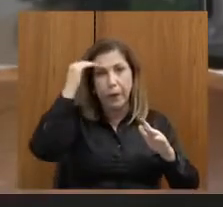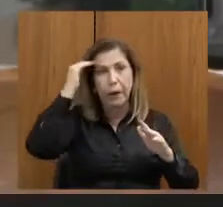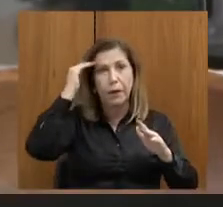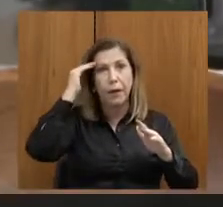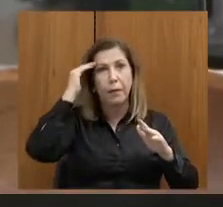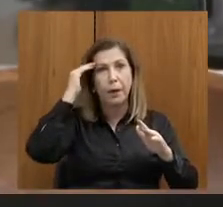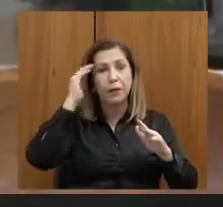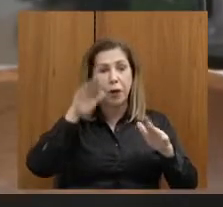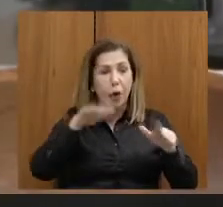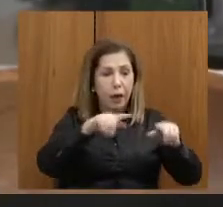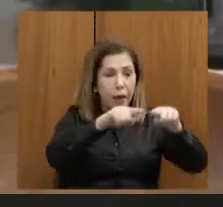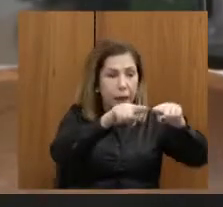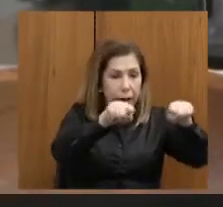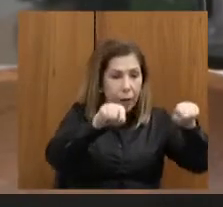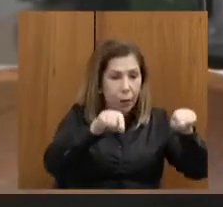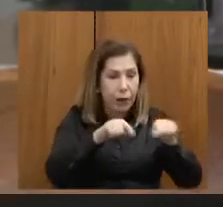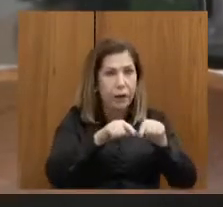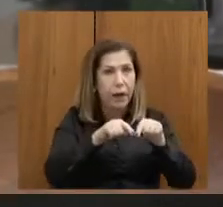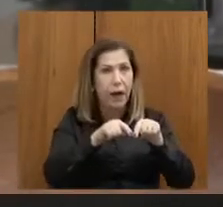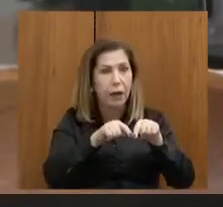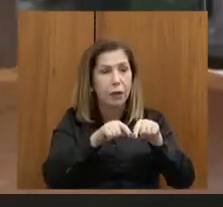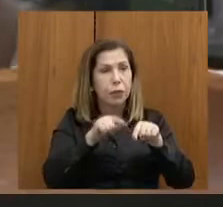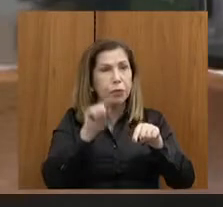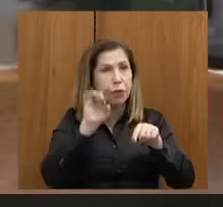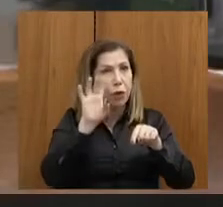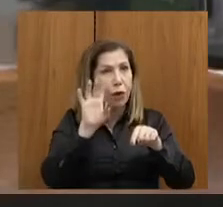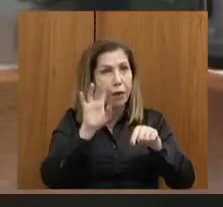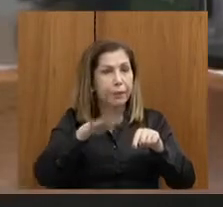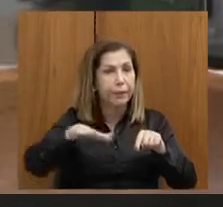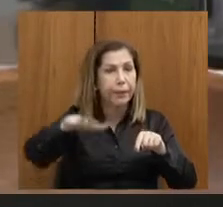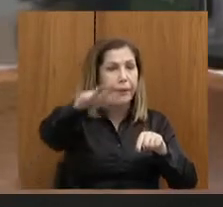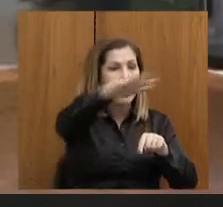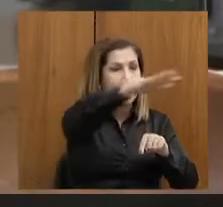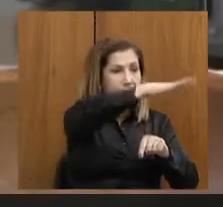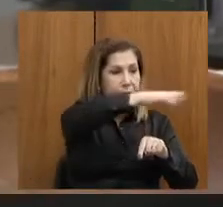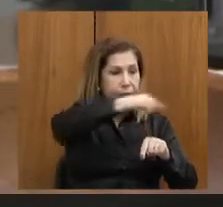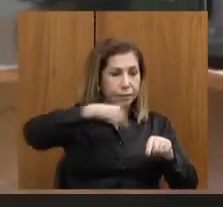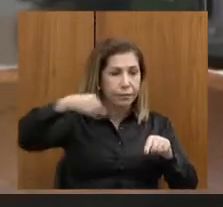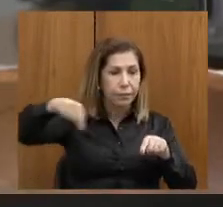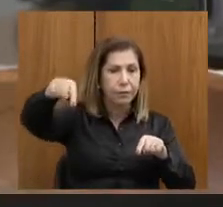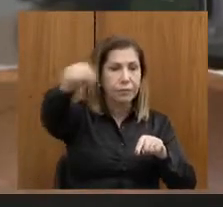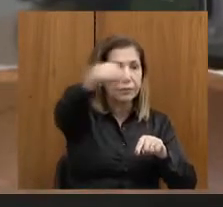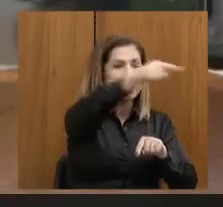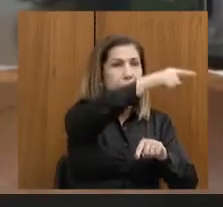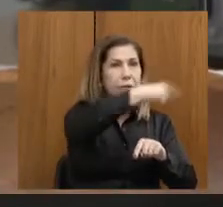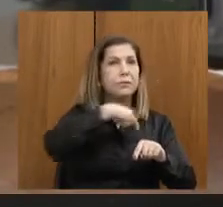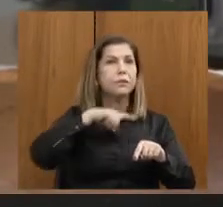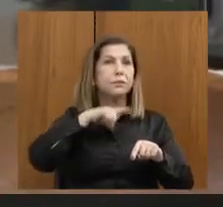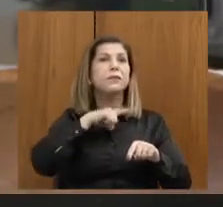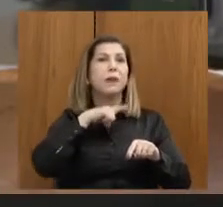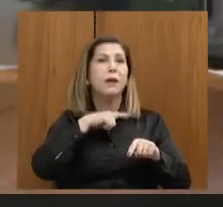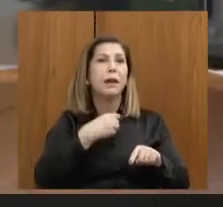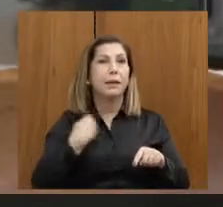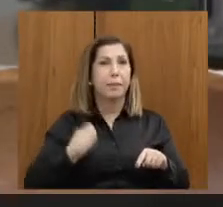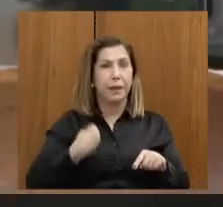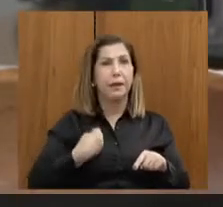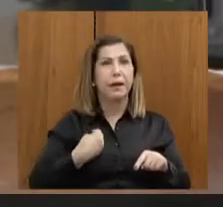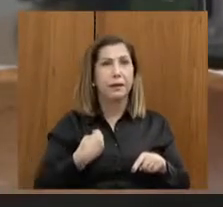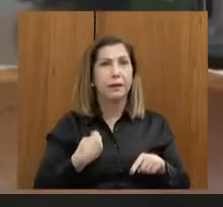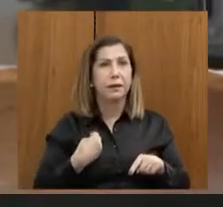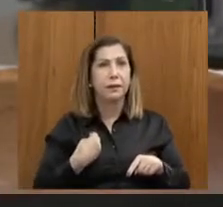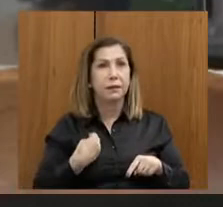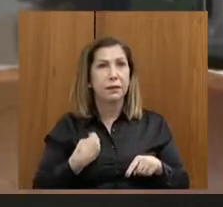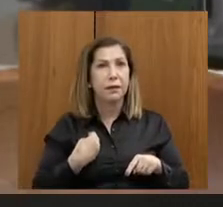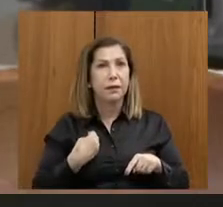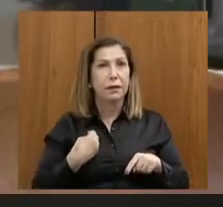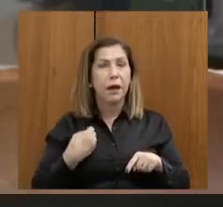aquele espaço quadrado ali dentro candomblé todo o território e o que está em volta dele Oi e ele